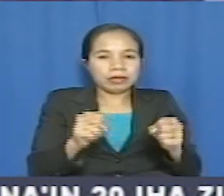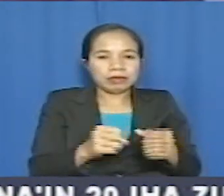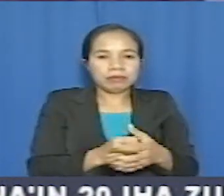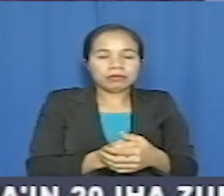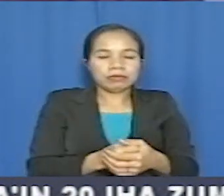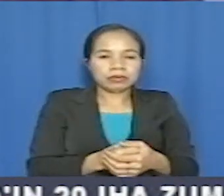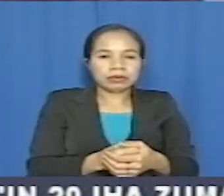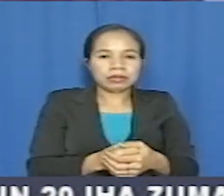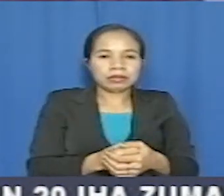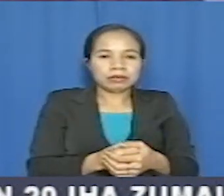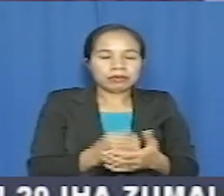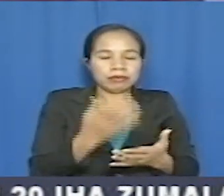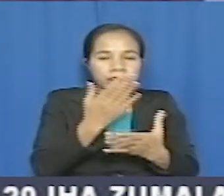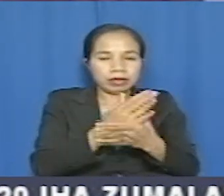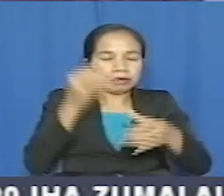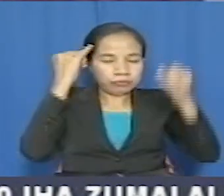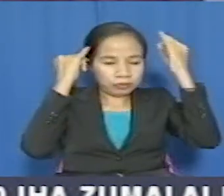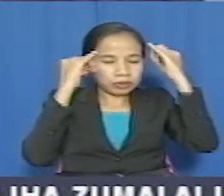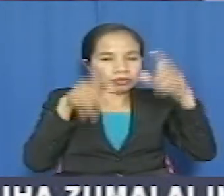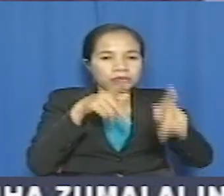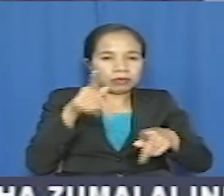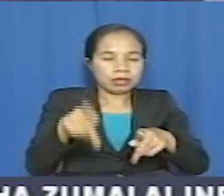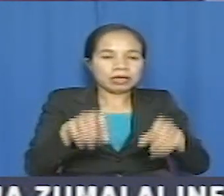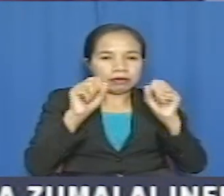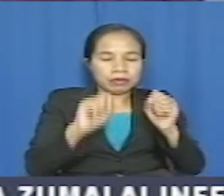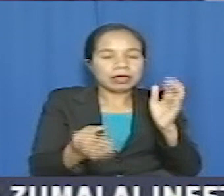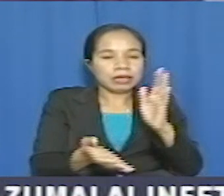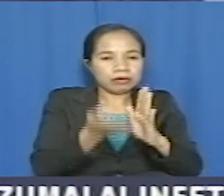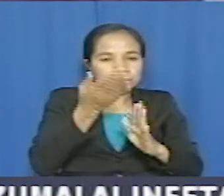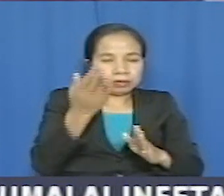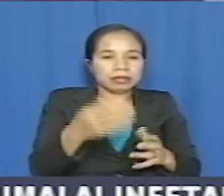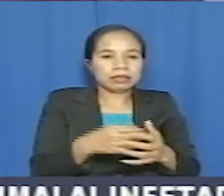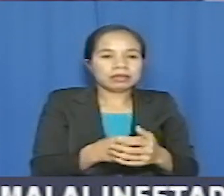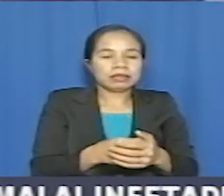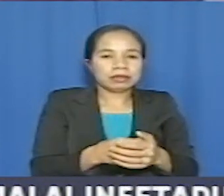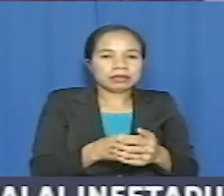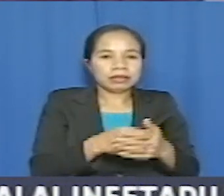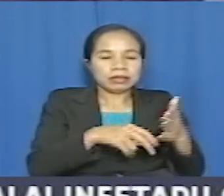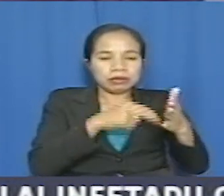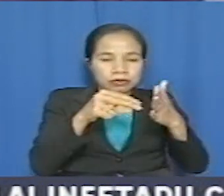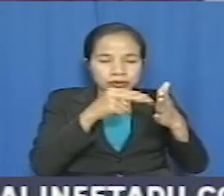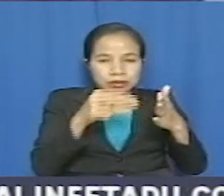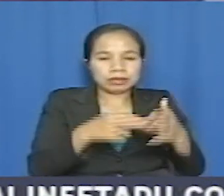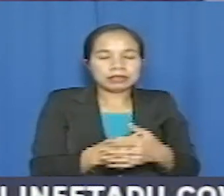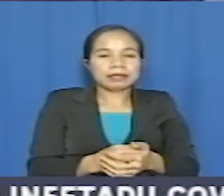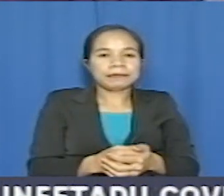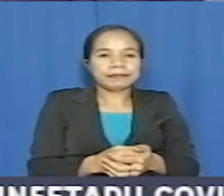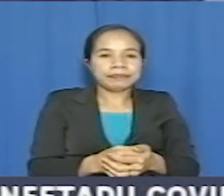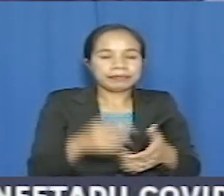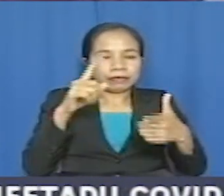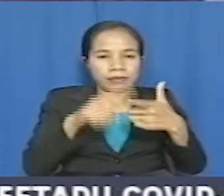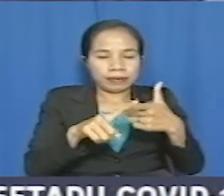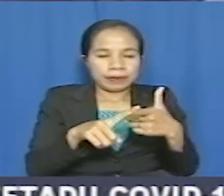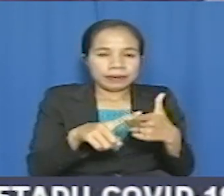tenha comunidade, com informação, a tu, nem bela, sai e tenha cobertura. Ira, nem ita ralo. Depois de ira,